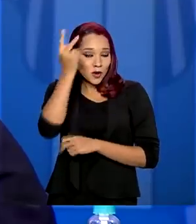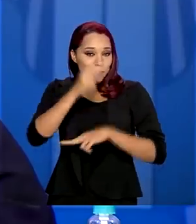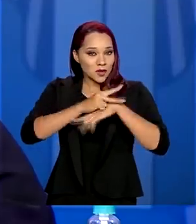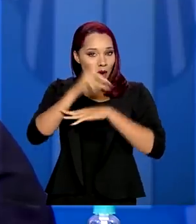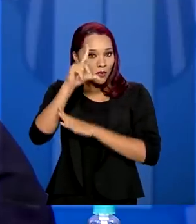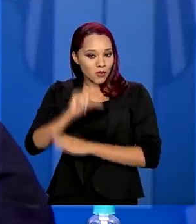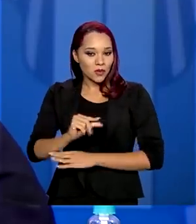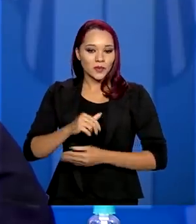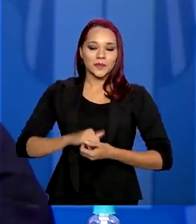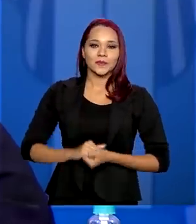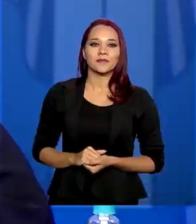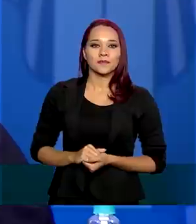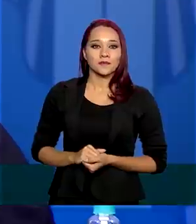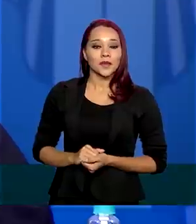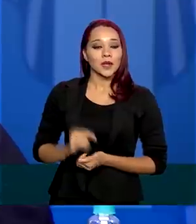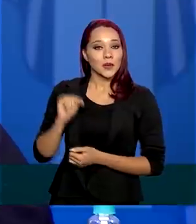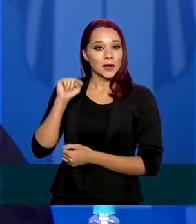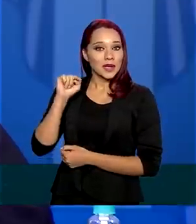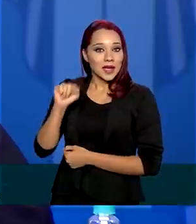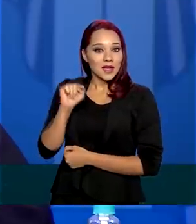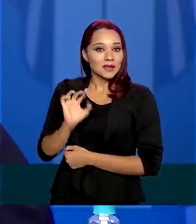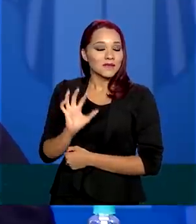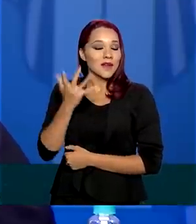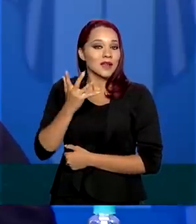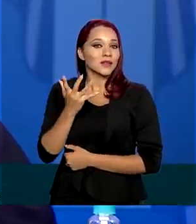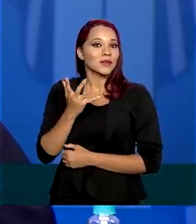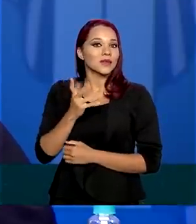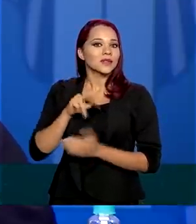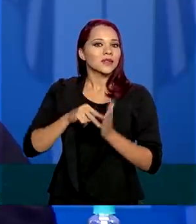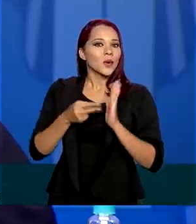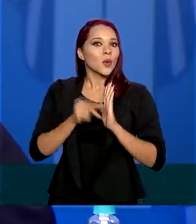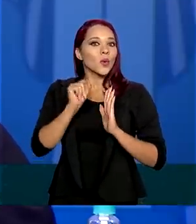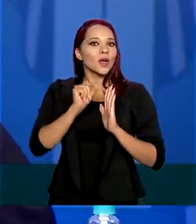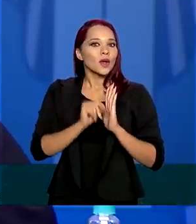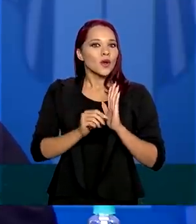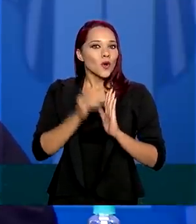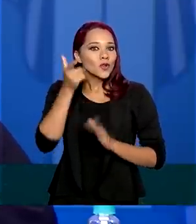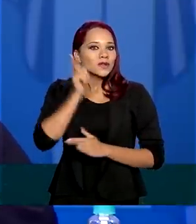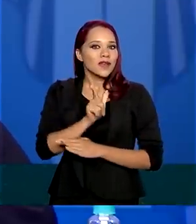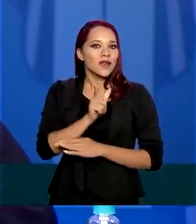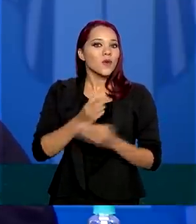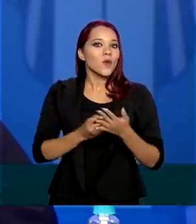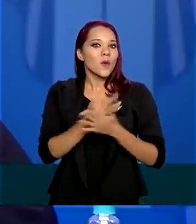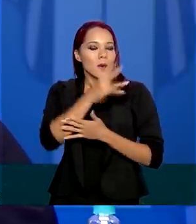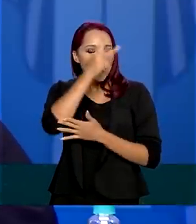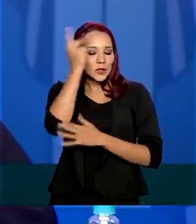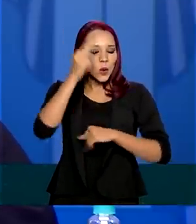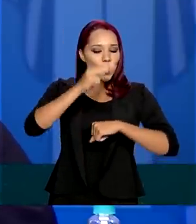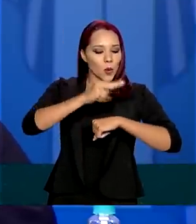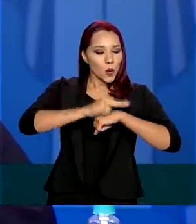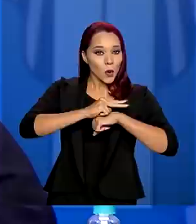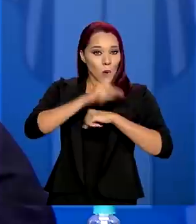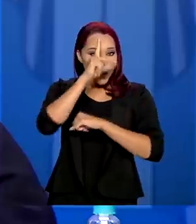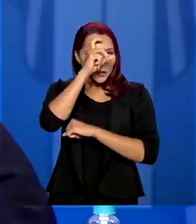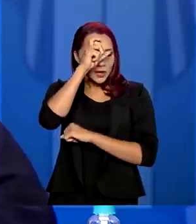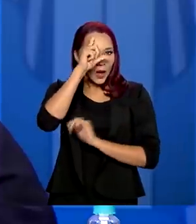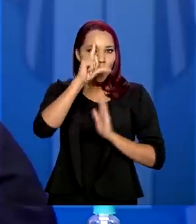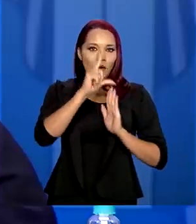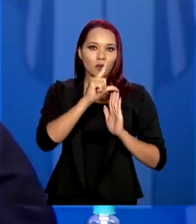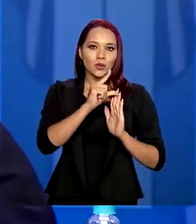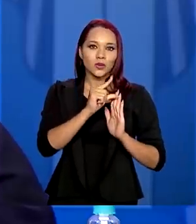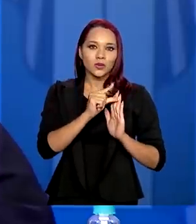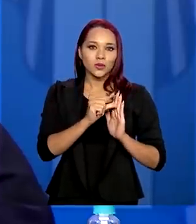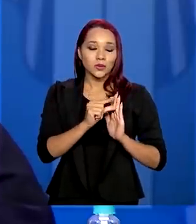Esse fato significa que a gente pode desafogar o sistema hospitalar, tendo essas